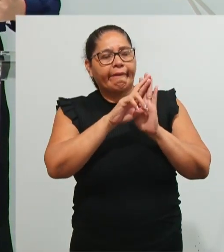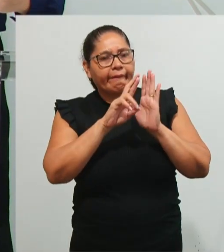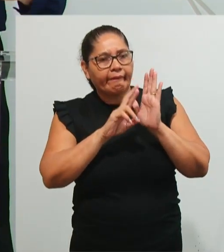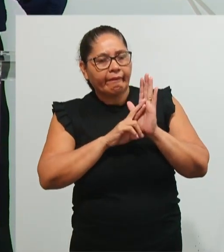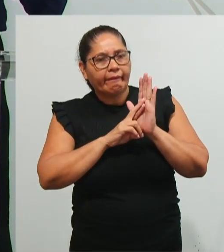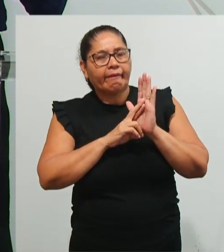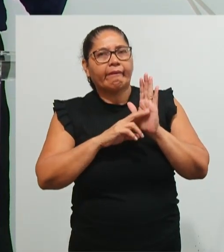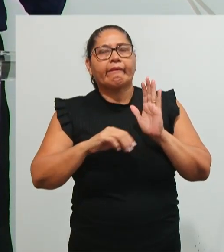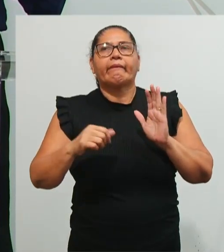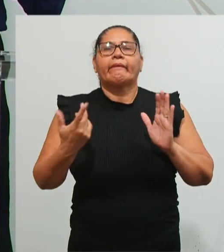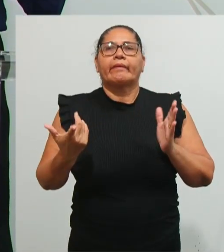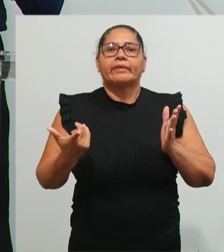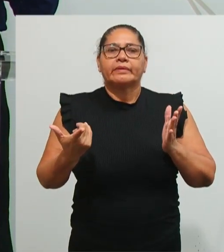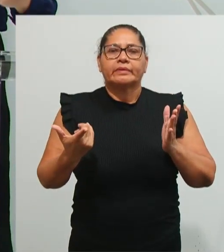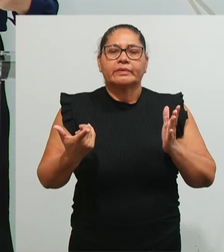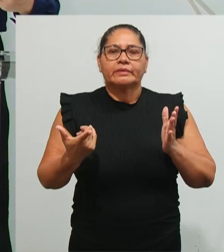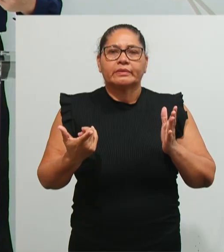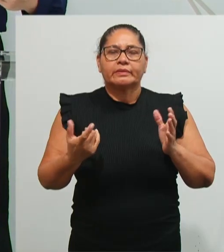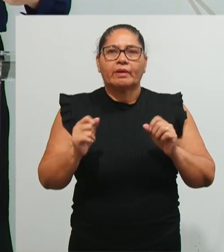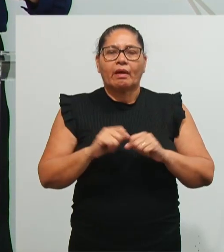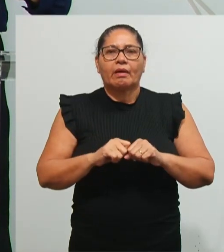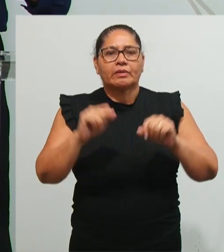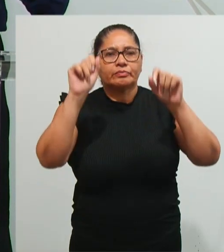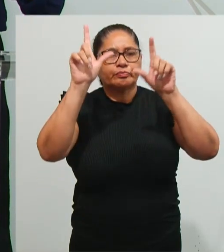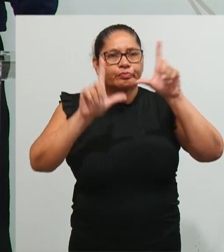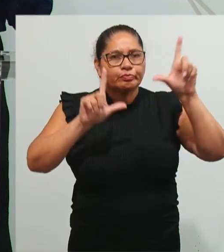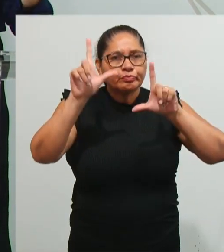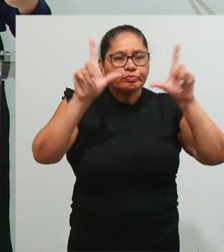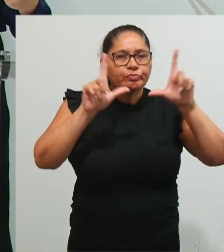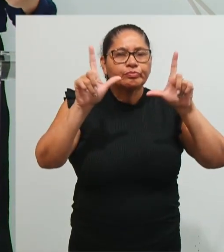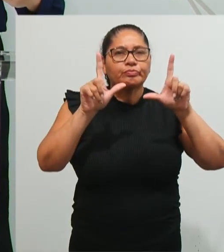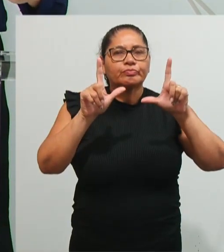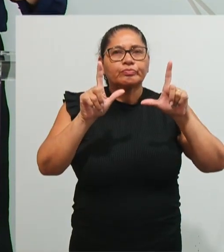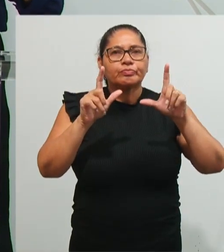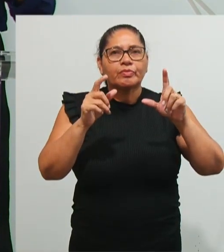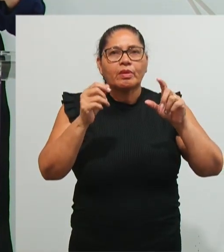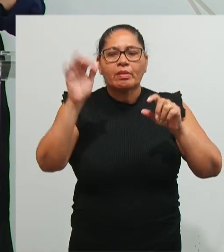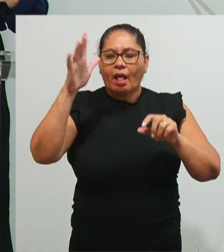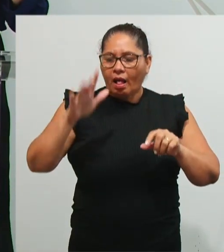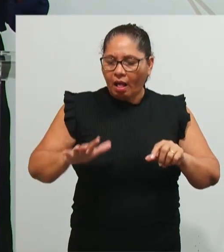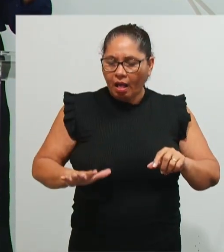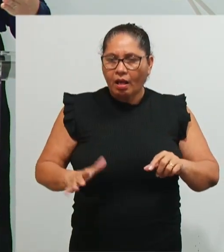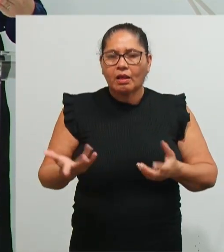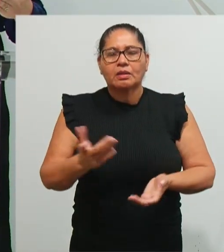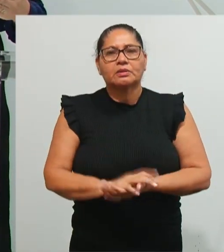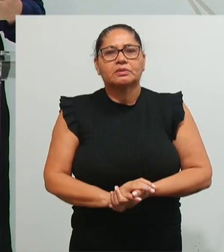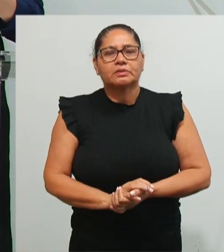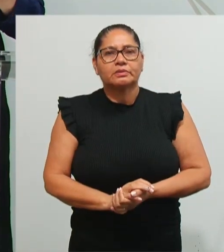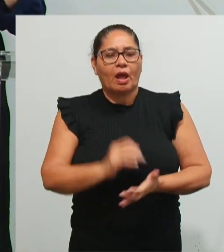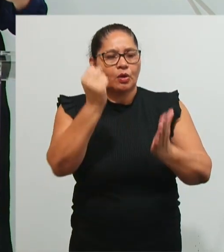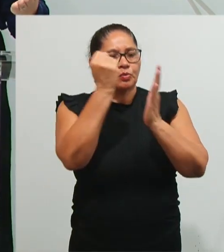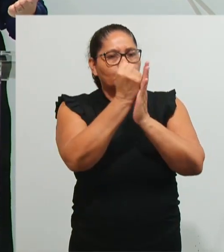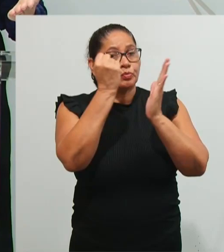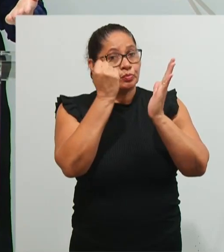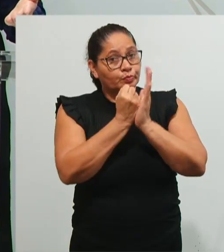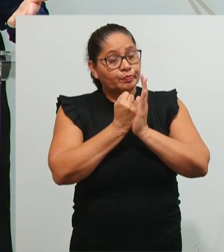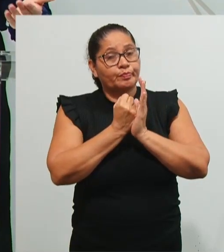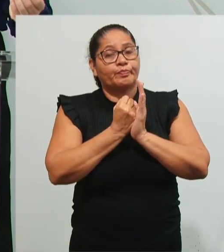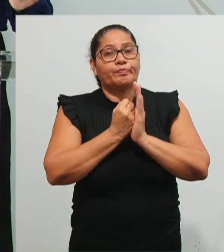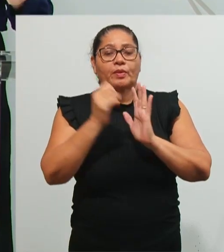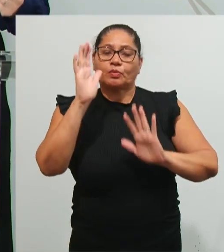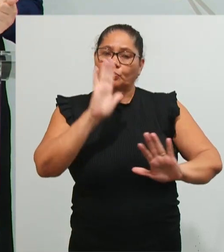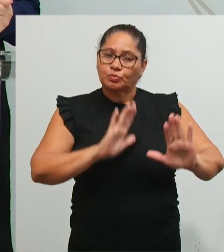concorrenciais, as propagandas, as promoções, a prestação dos contratos, para evitar, então,